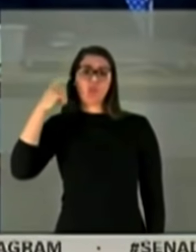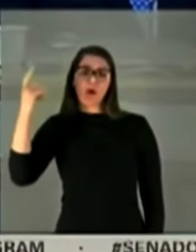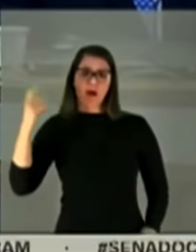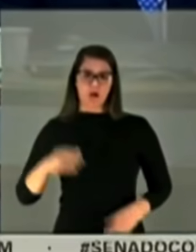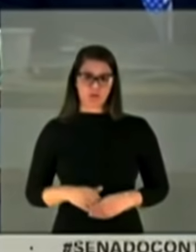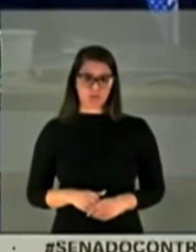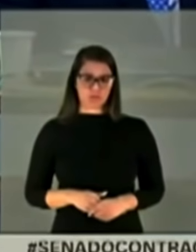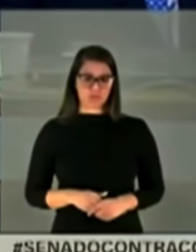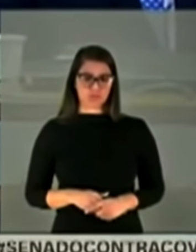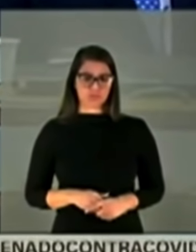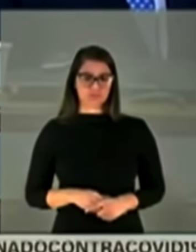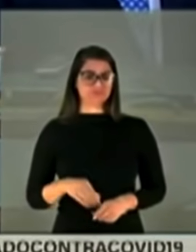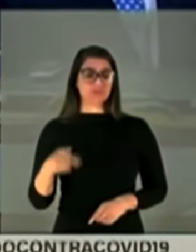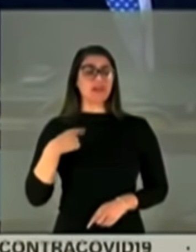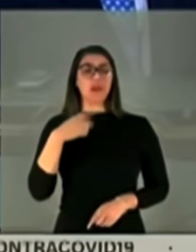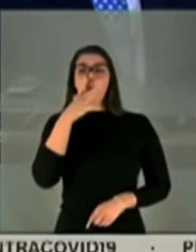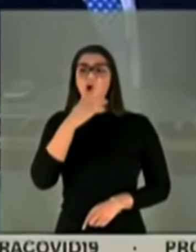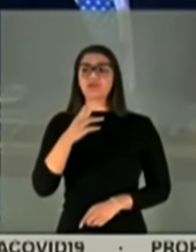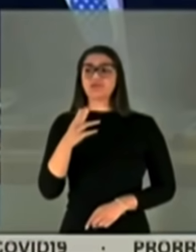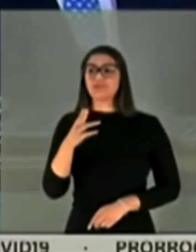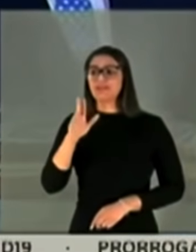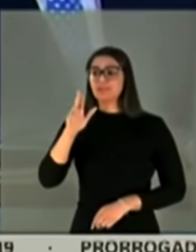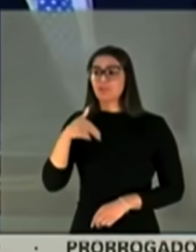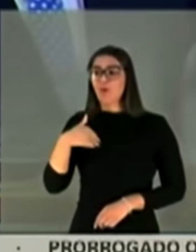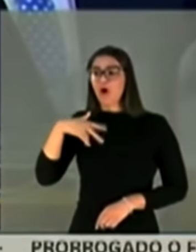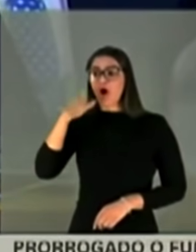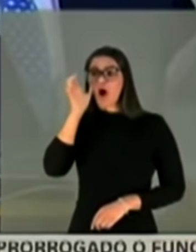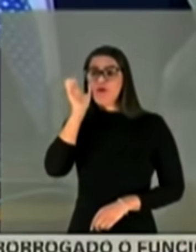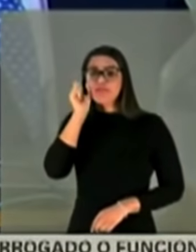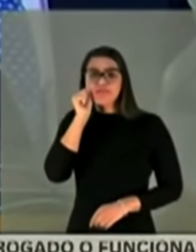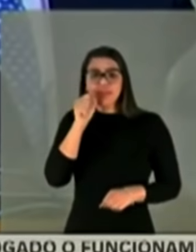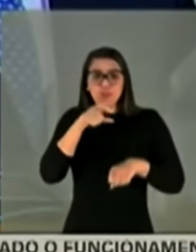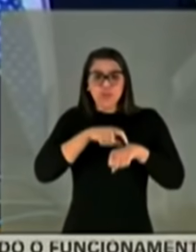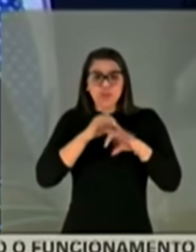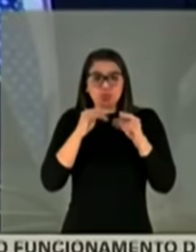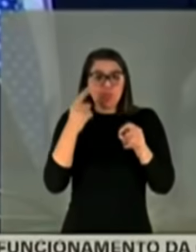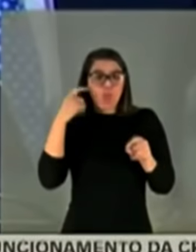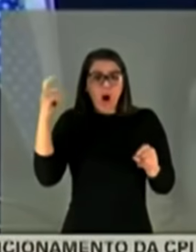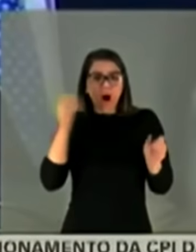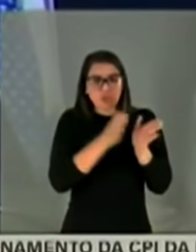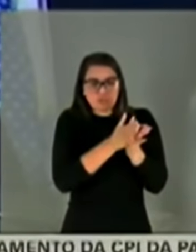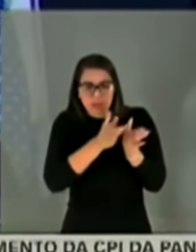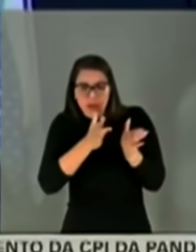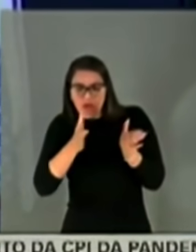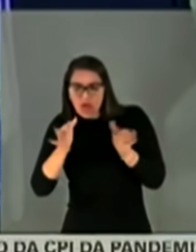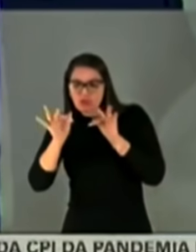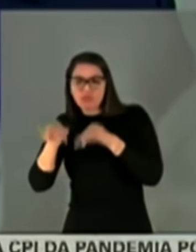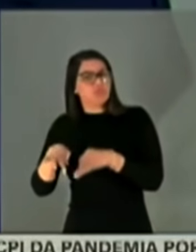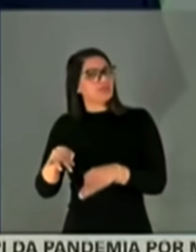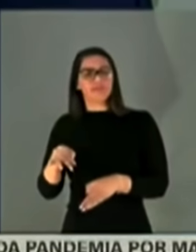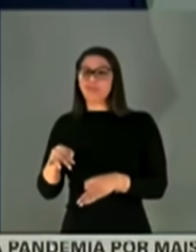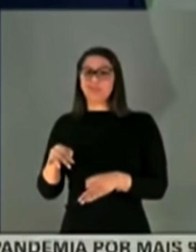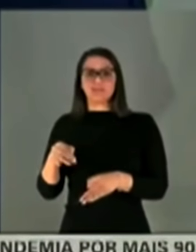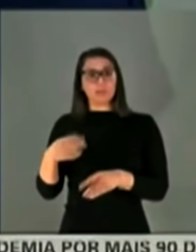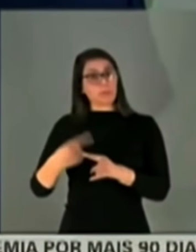que ele nem sequer escutou o áudio até o fim para formar o juízo dele e reproduzir aqui na CPI. Eu acredito que ele estava indo